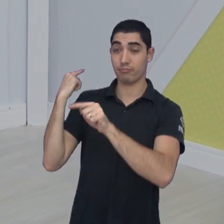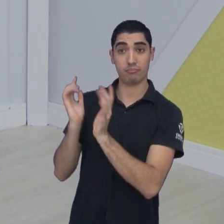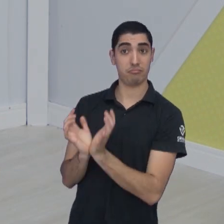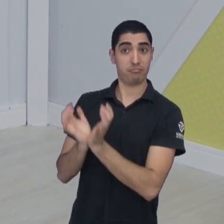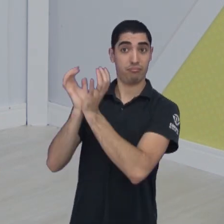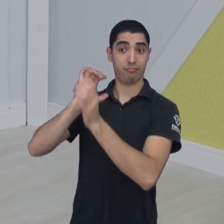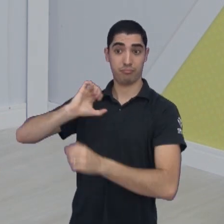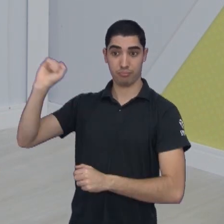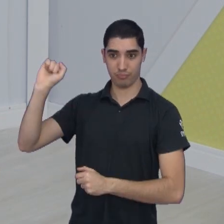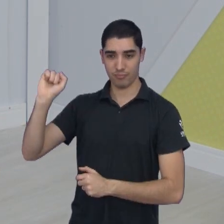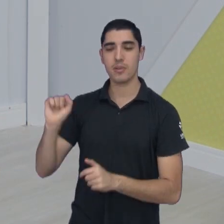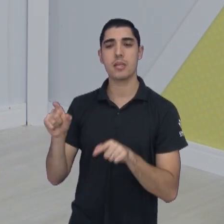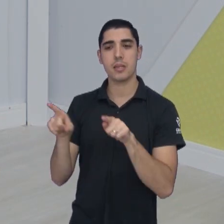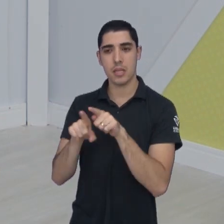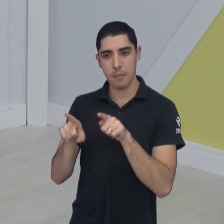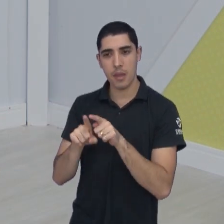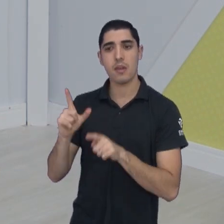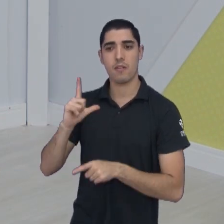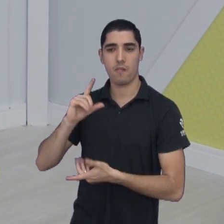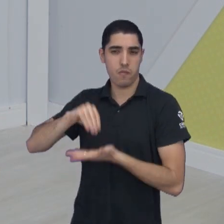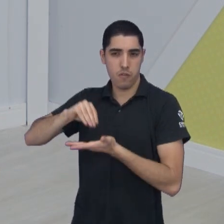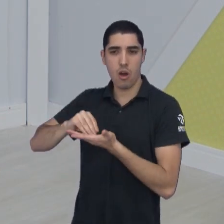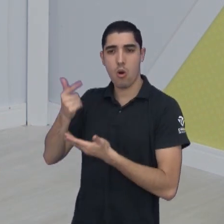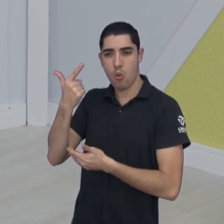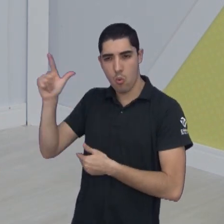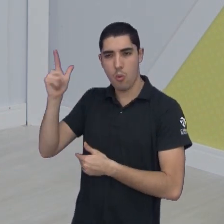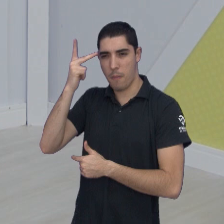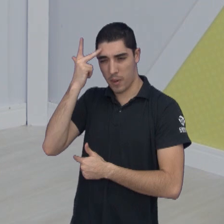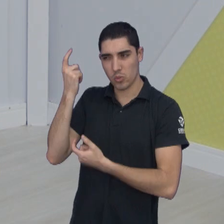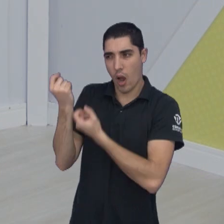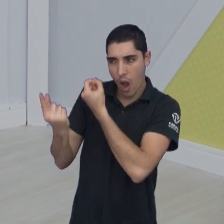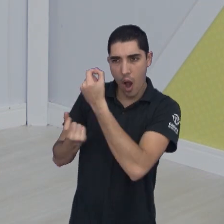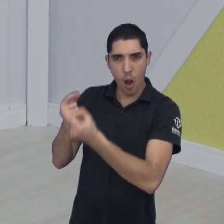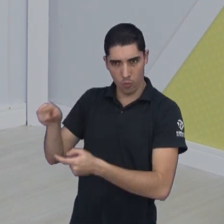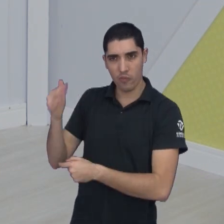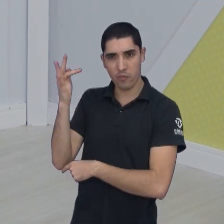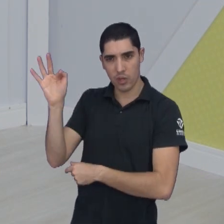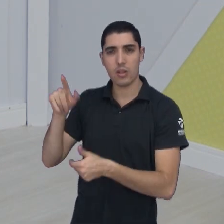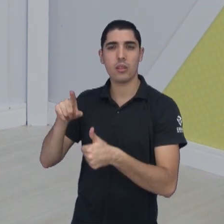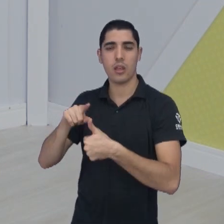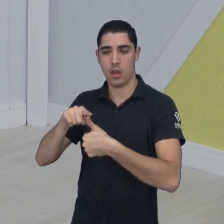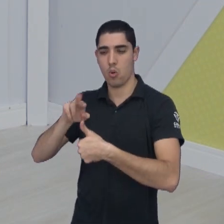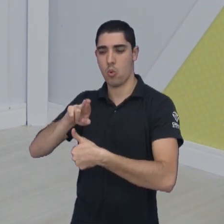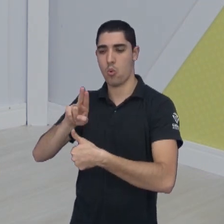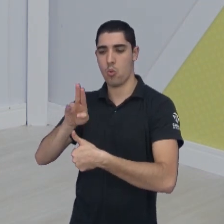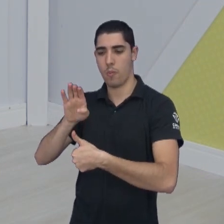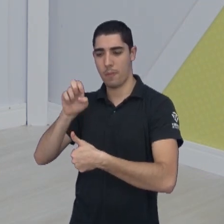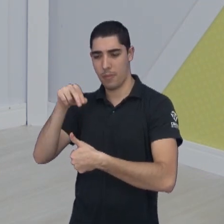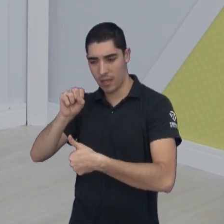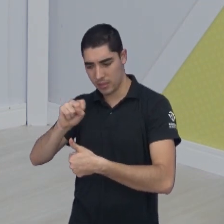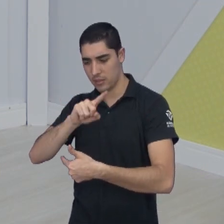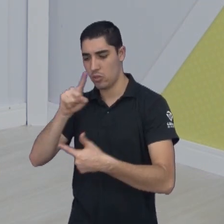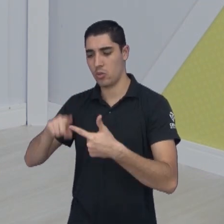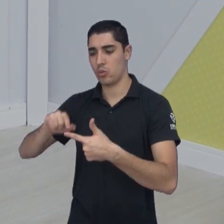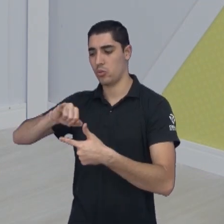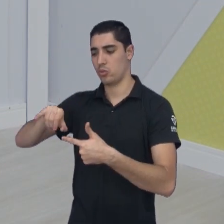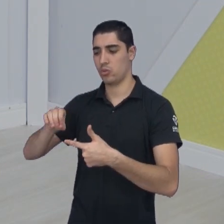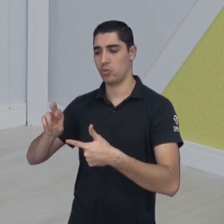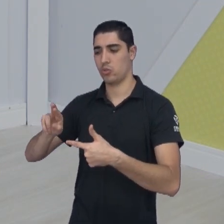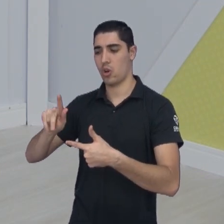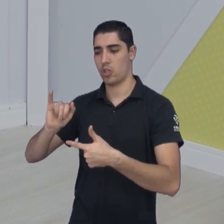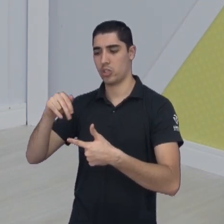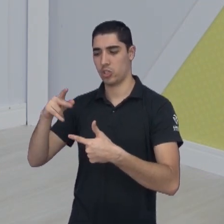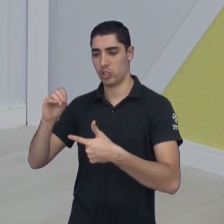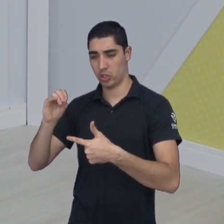equipe de Franca, que estava com a seleção, auxiliar na seleção brasileira, estava sem o Jorginho de Paula, que também estava lá na